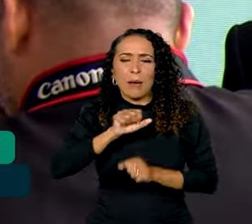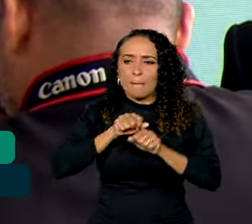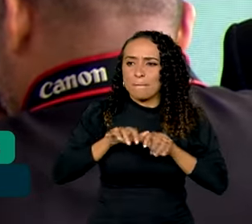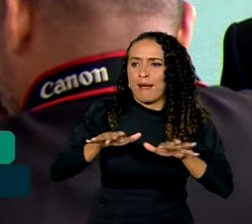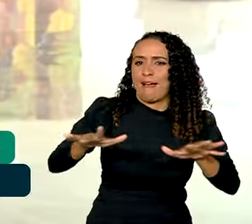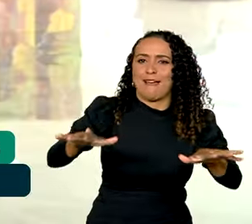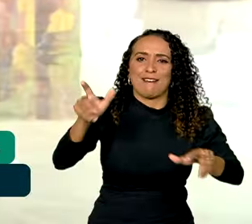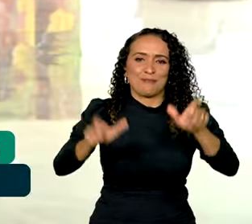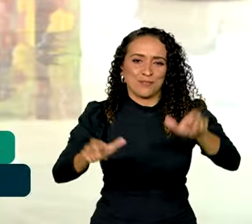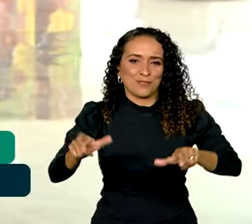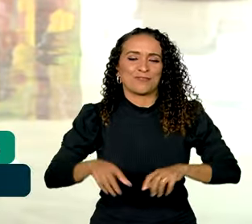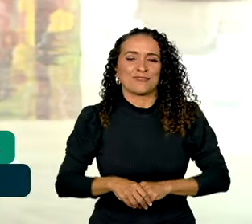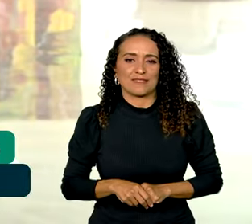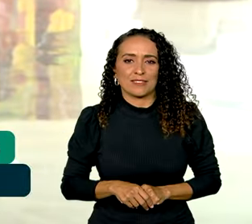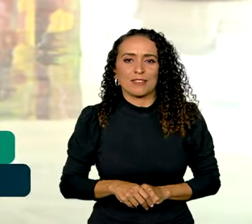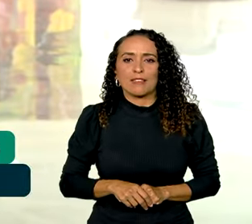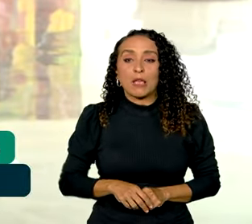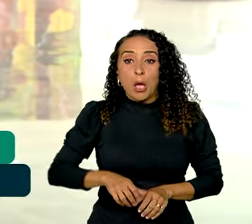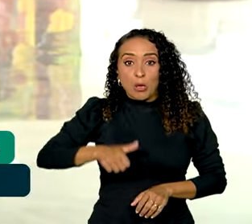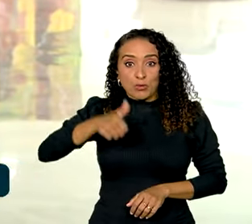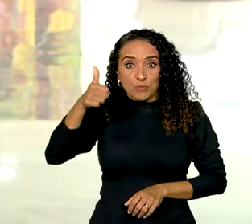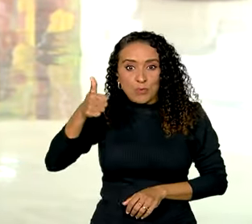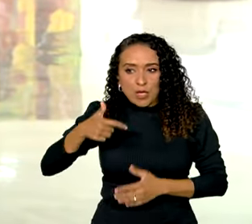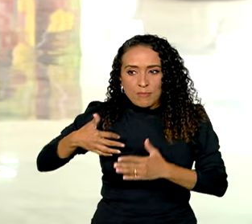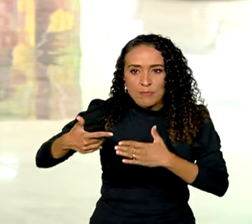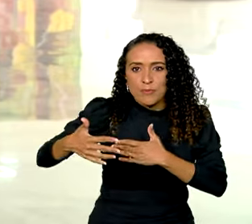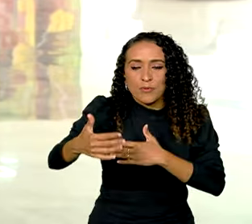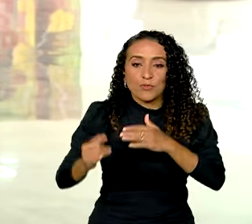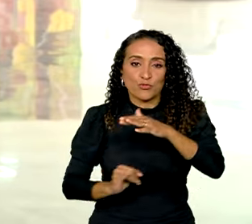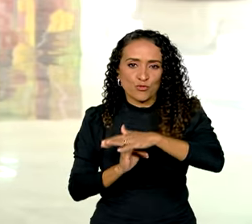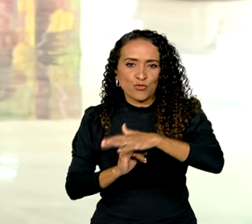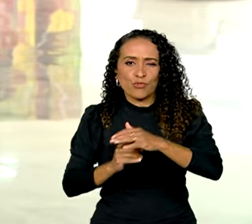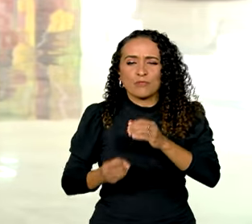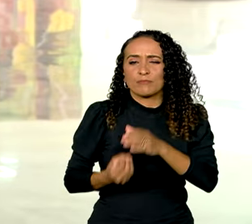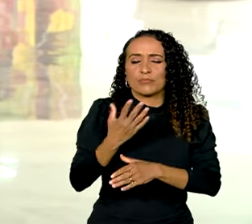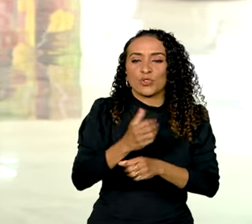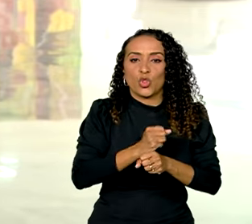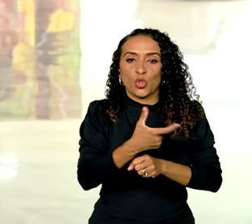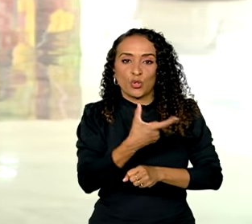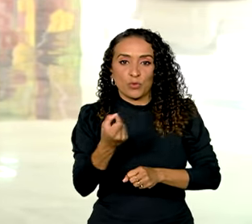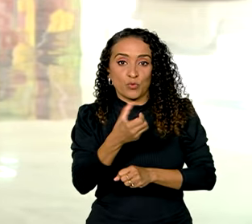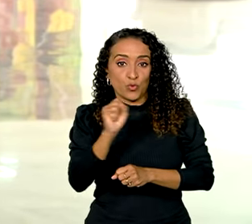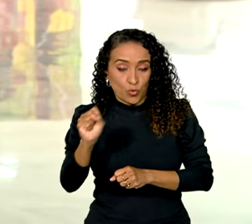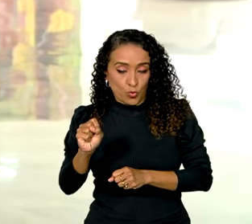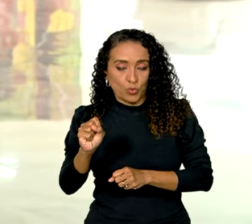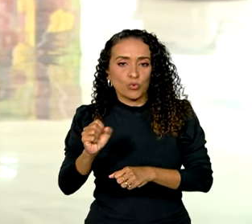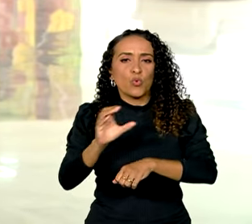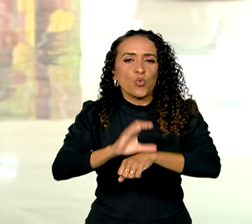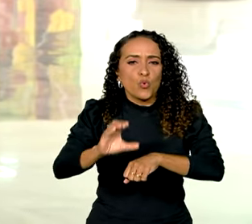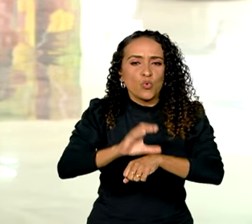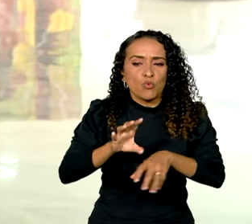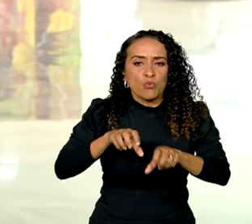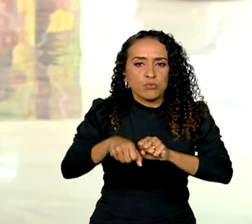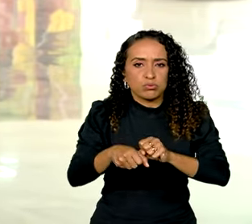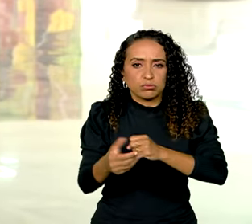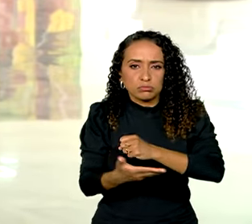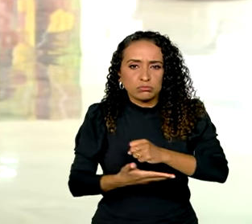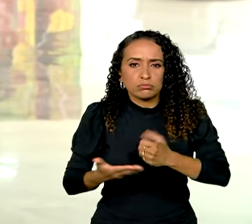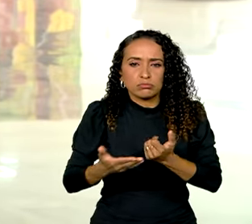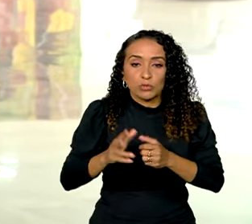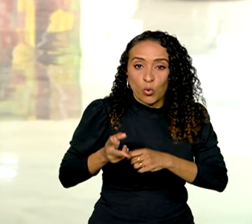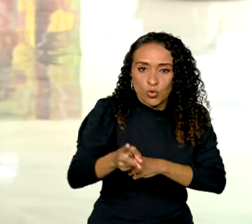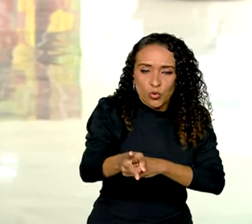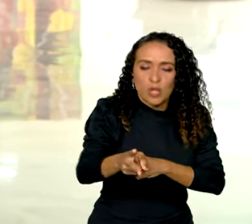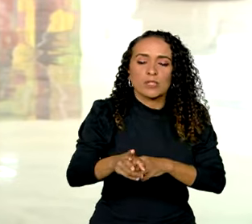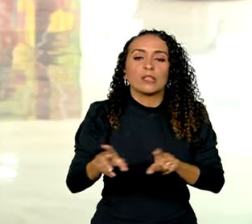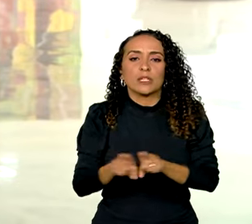mais pessoas. Os primeiros institutos federais foram criados em 2008. Além dos cursos de formação inicial